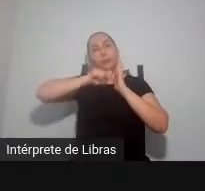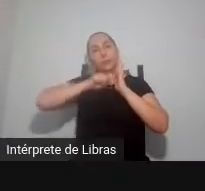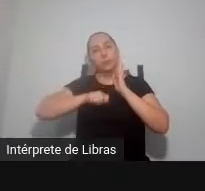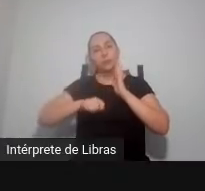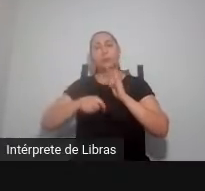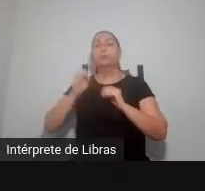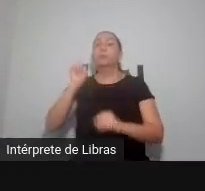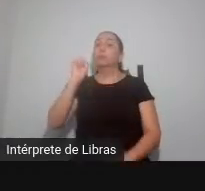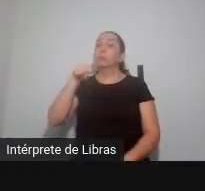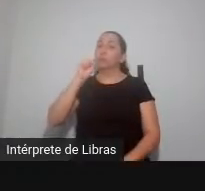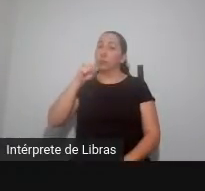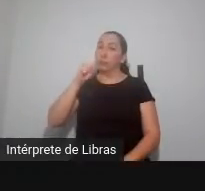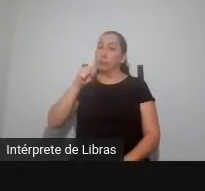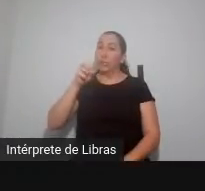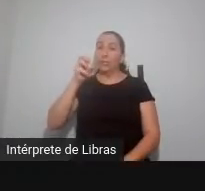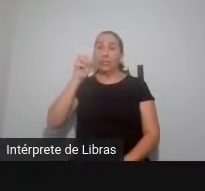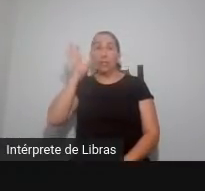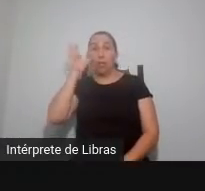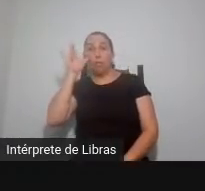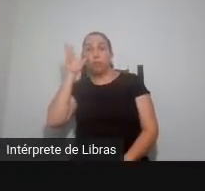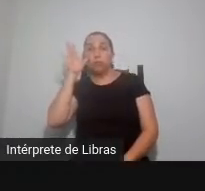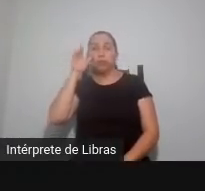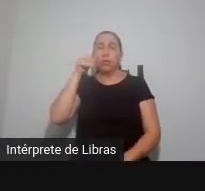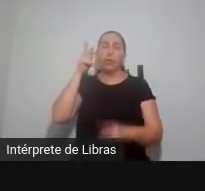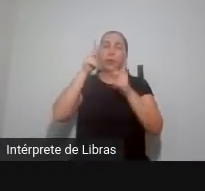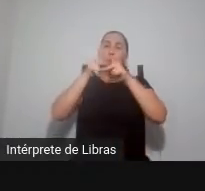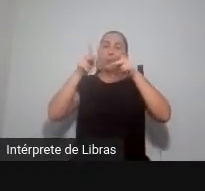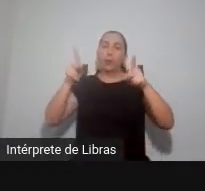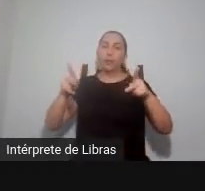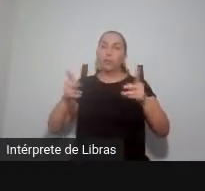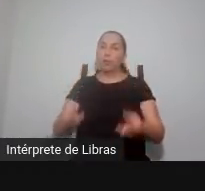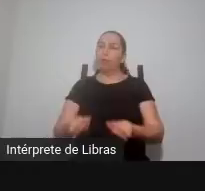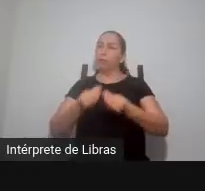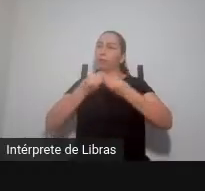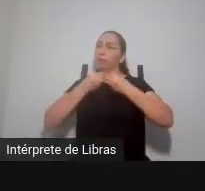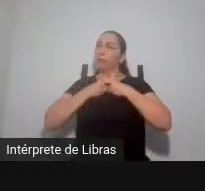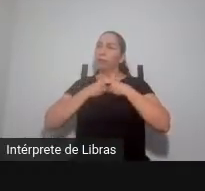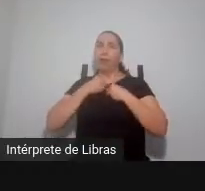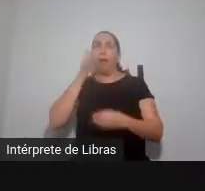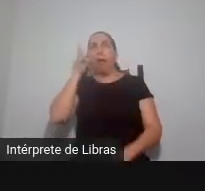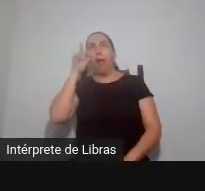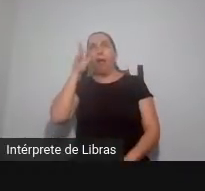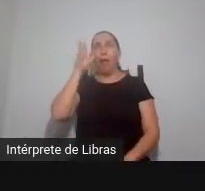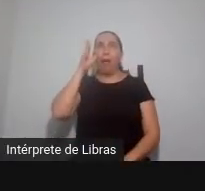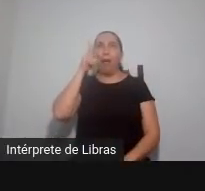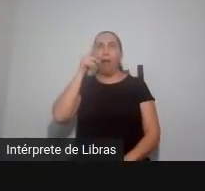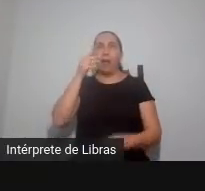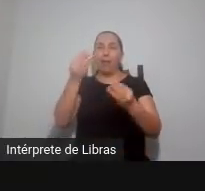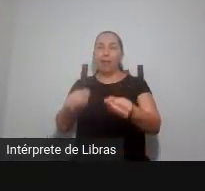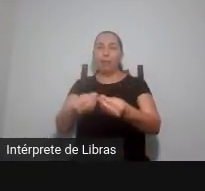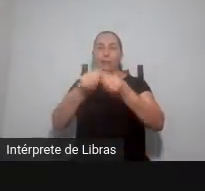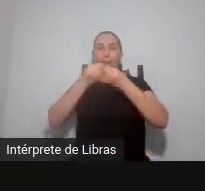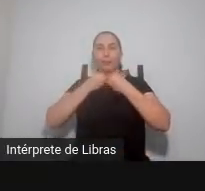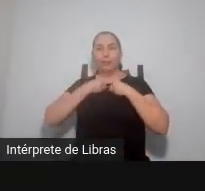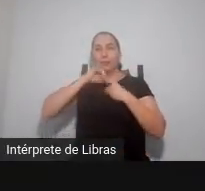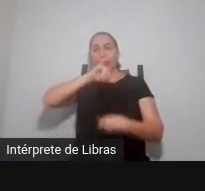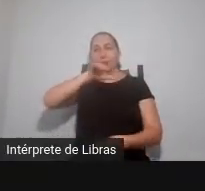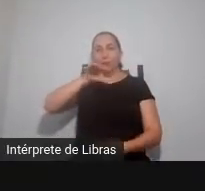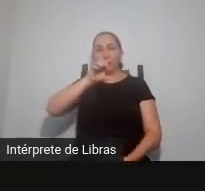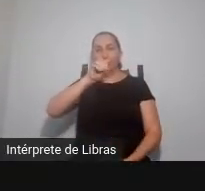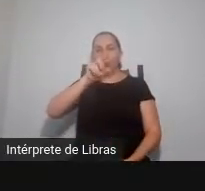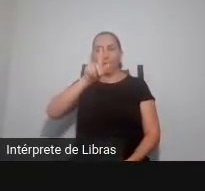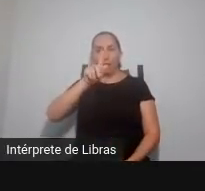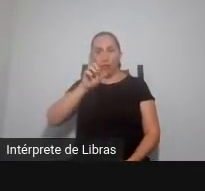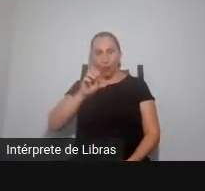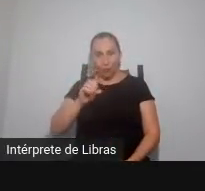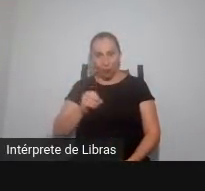minha professora contando uma história, que aquilo me desperta, que se ela me traz um jogo que tem ali a questão da leitura e da escrita,